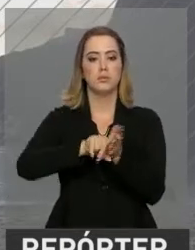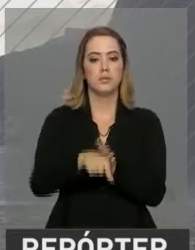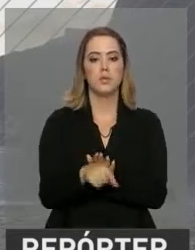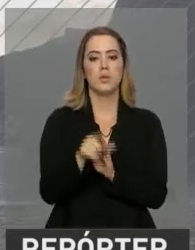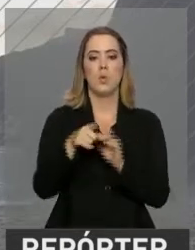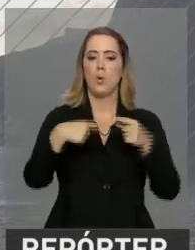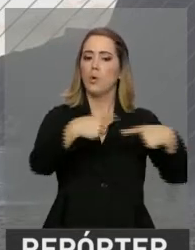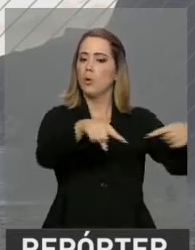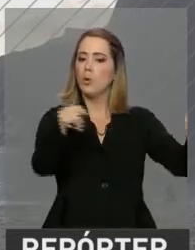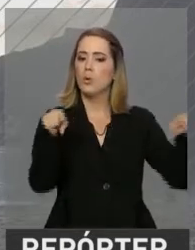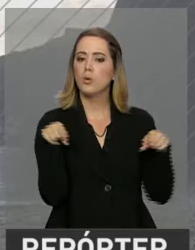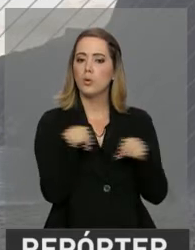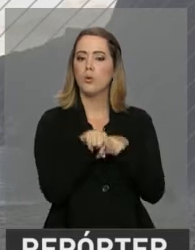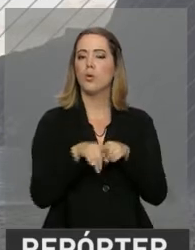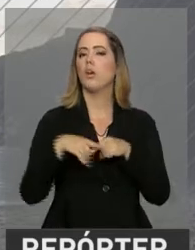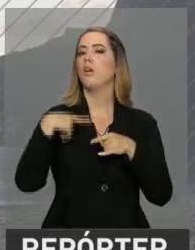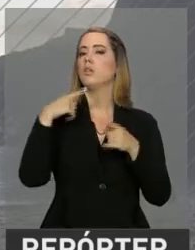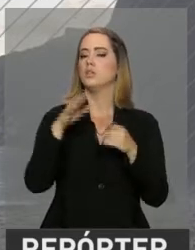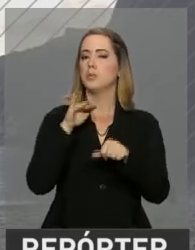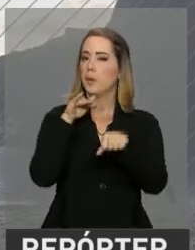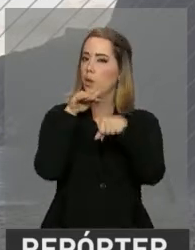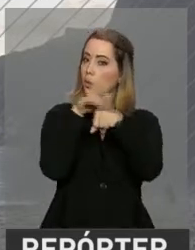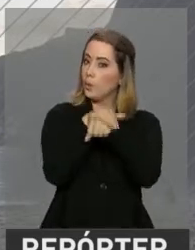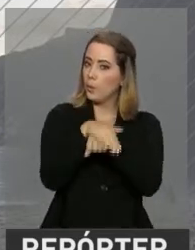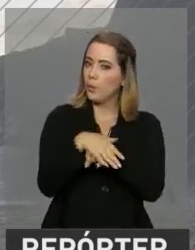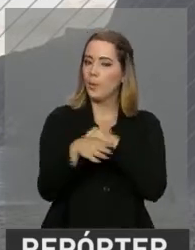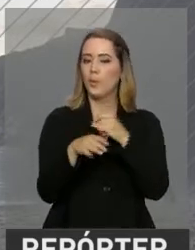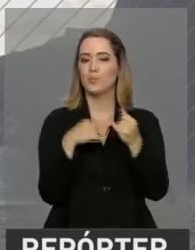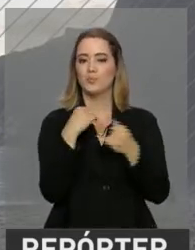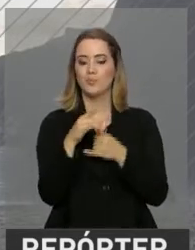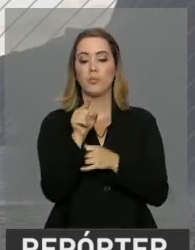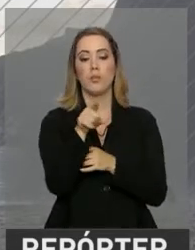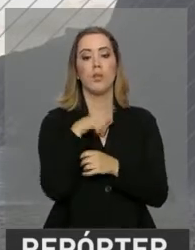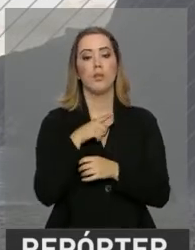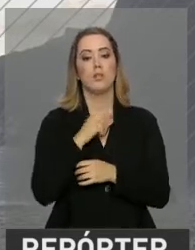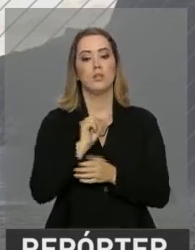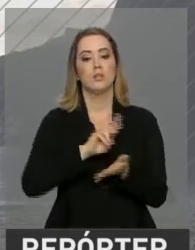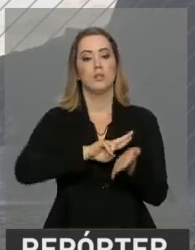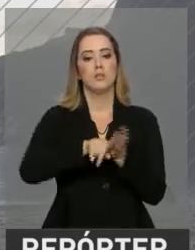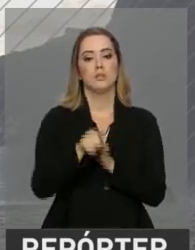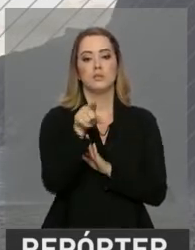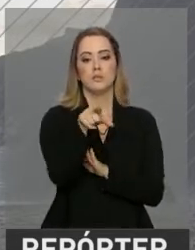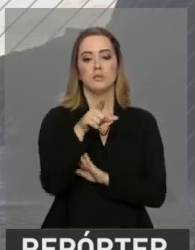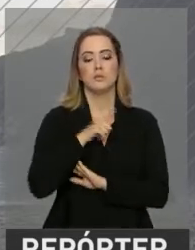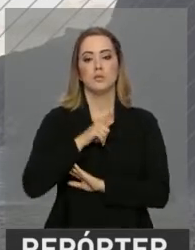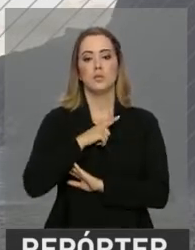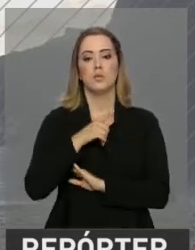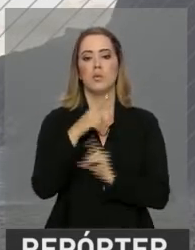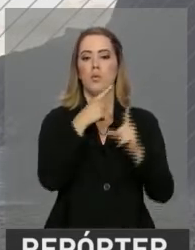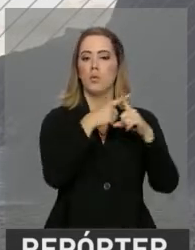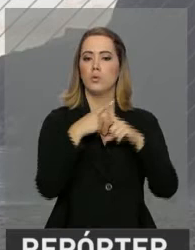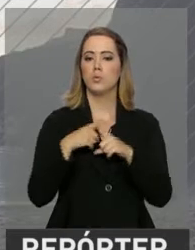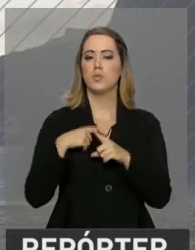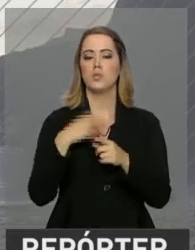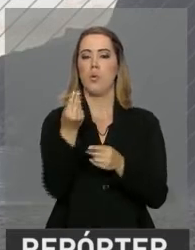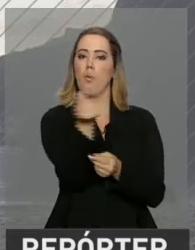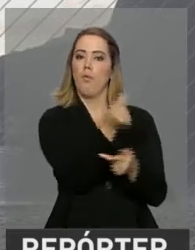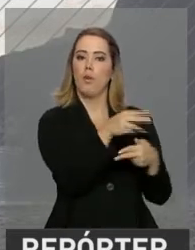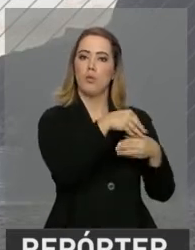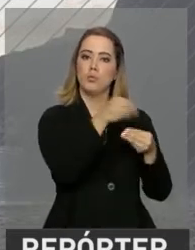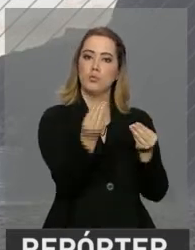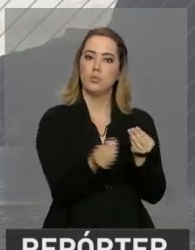alojamento e diversão noturna já em relação à competição os itens mais lembrados foram preços dos ingressos